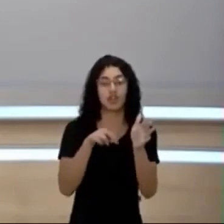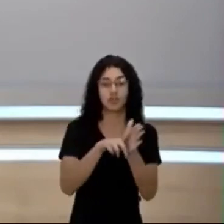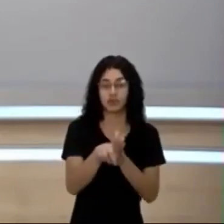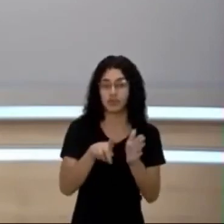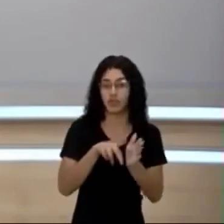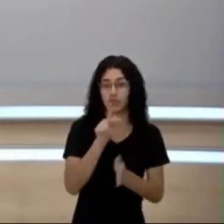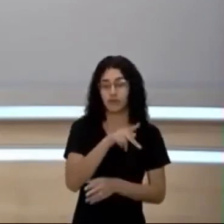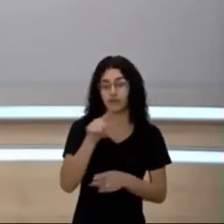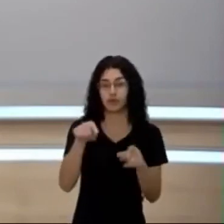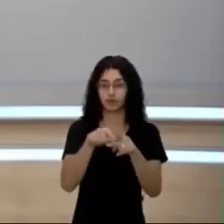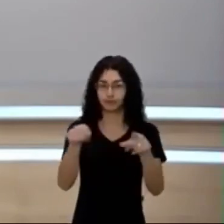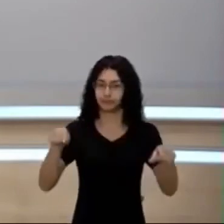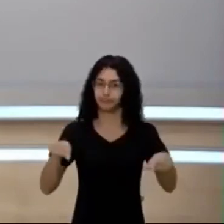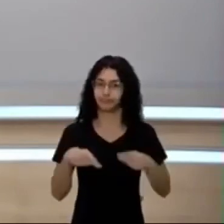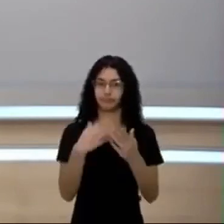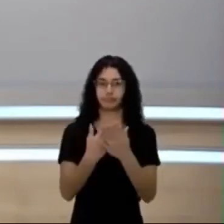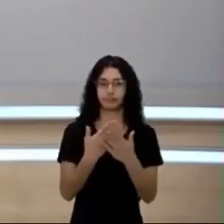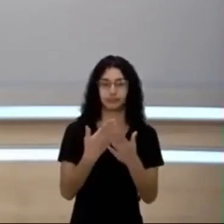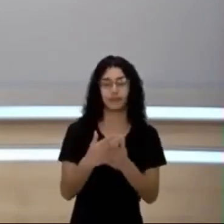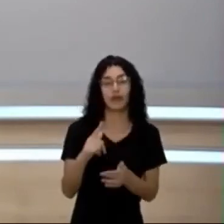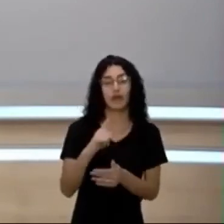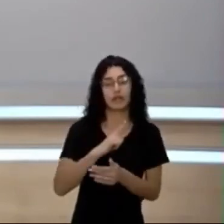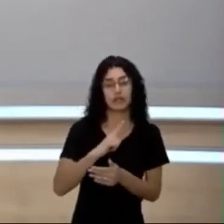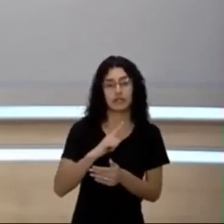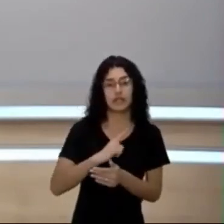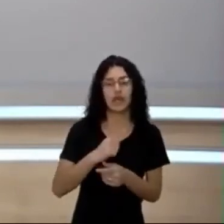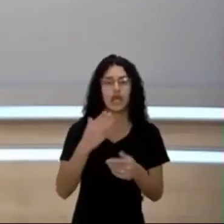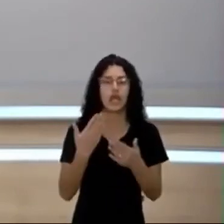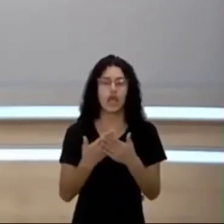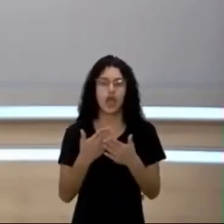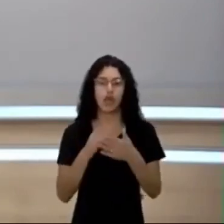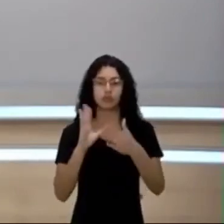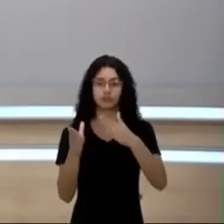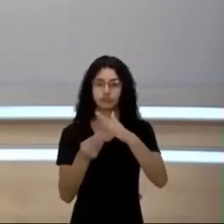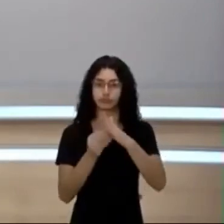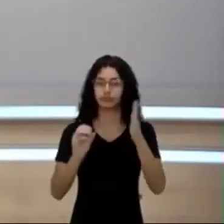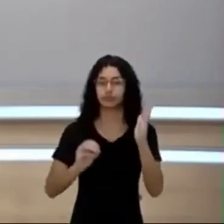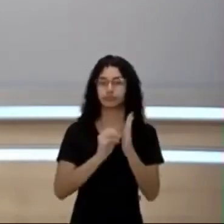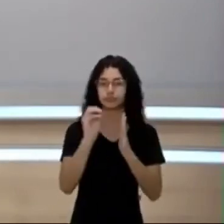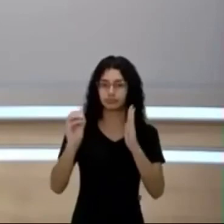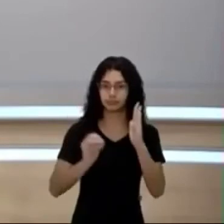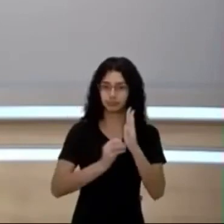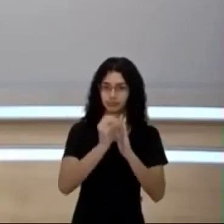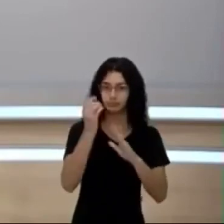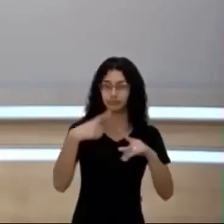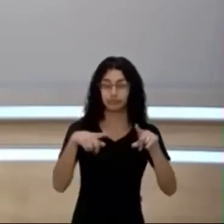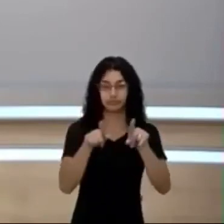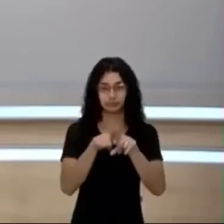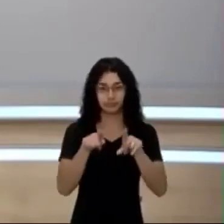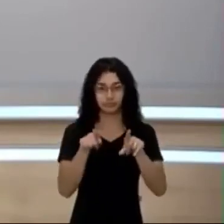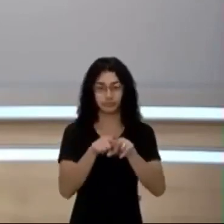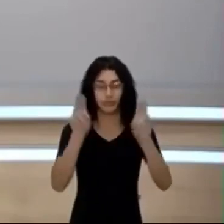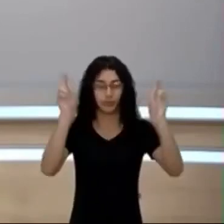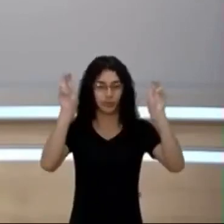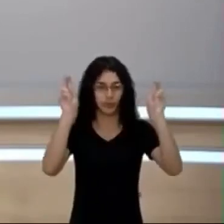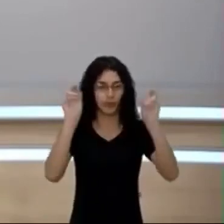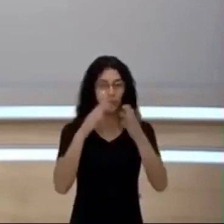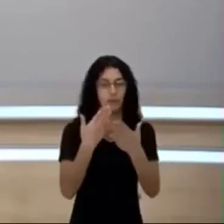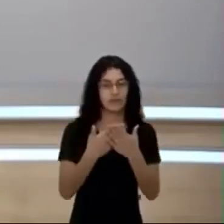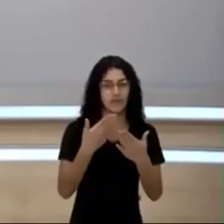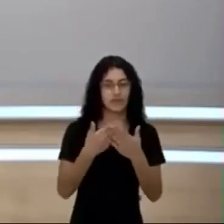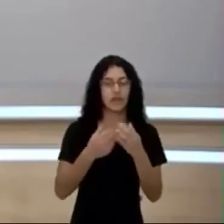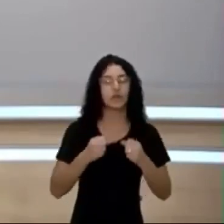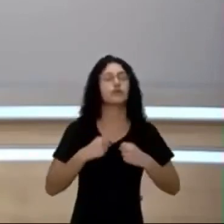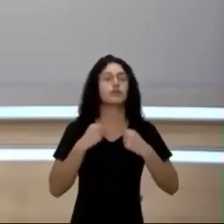professor na sala de aula. Temos algumas aulas no repositório do Centro de Mídias também sobre os assuntos que foram abordados. Você pode